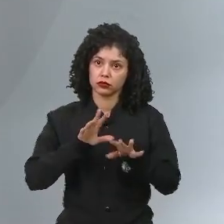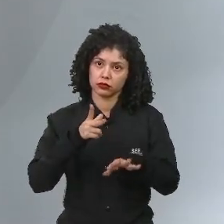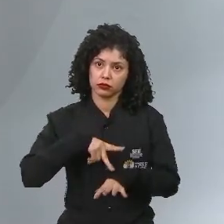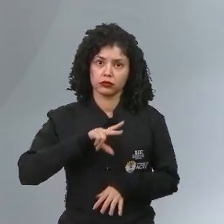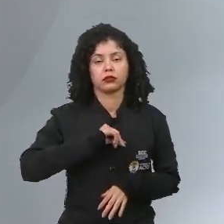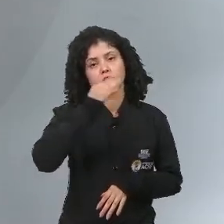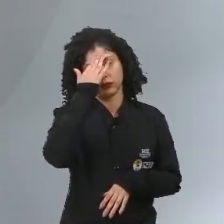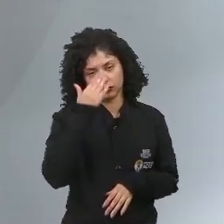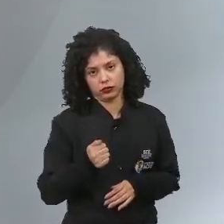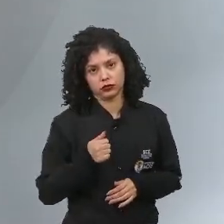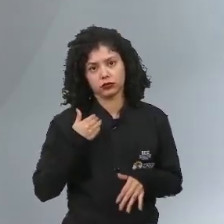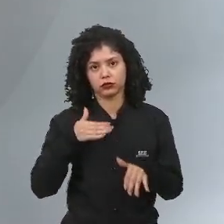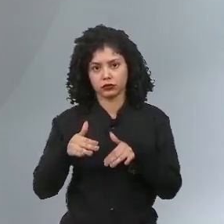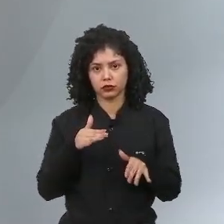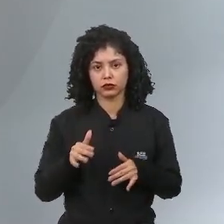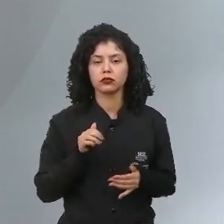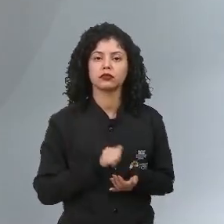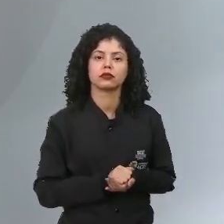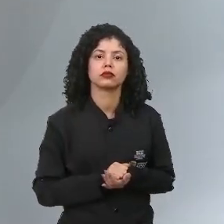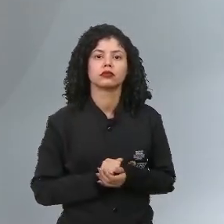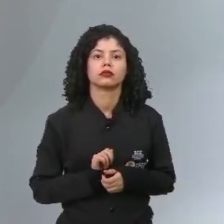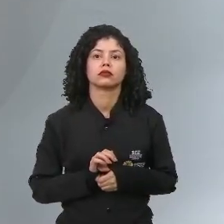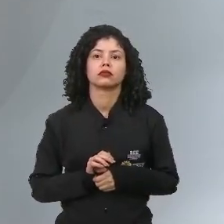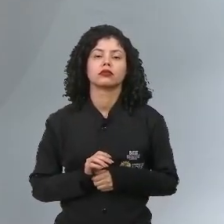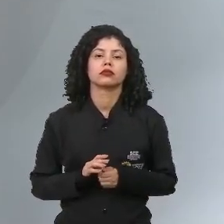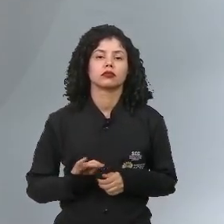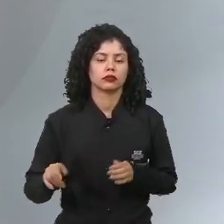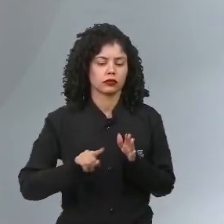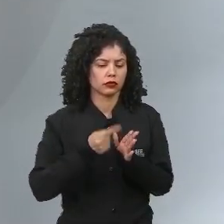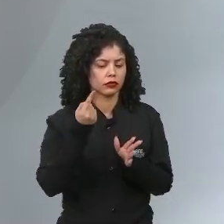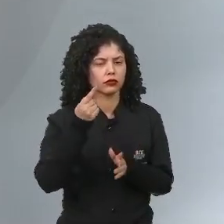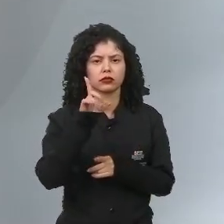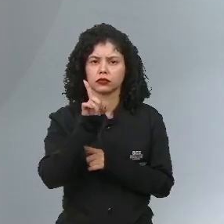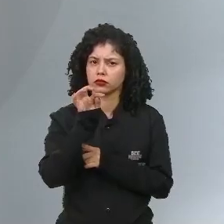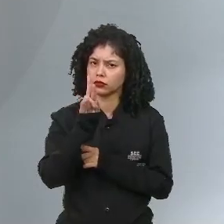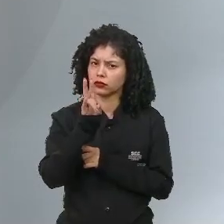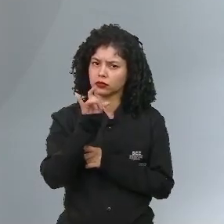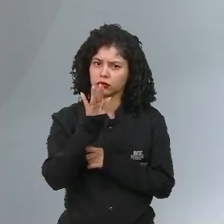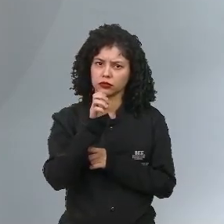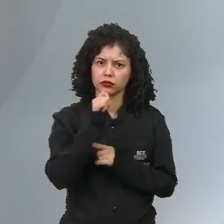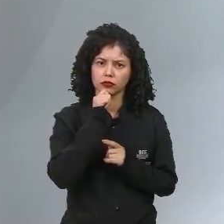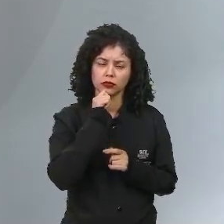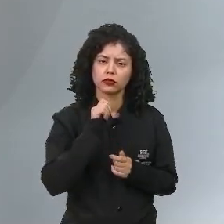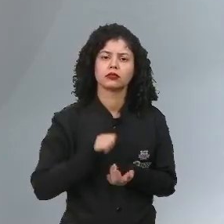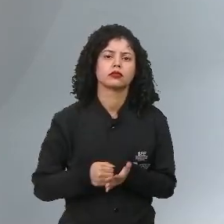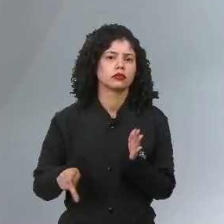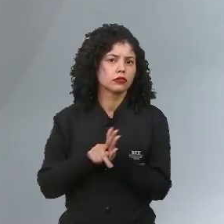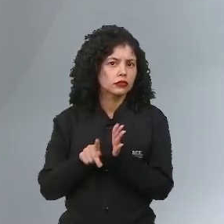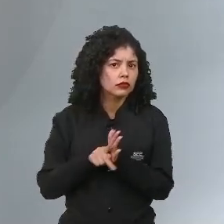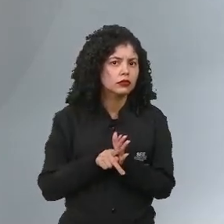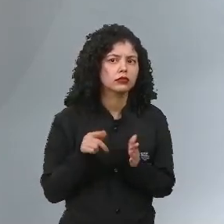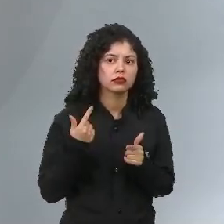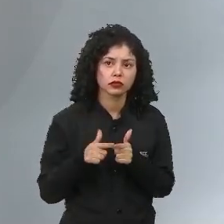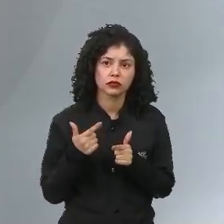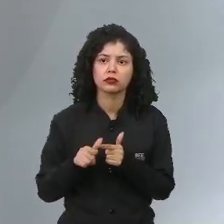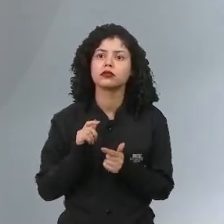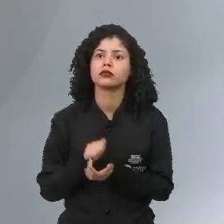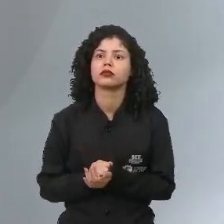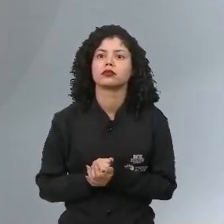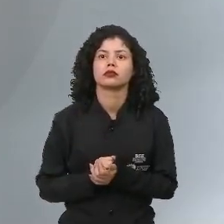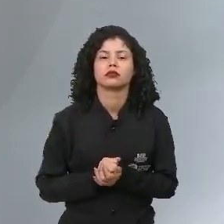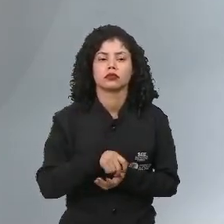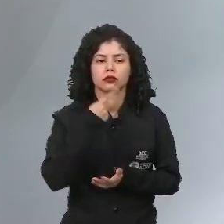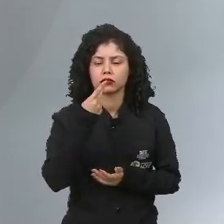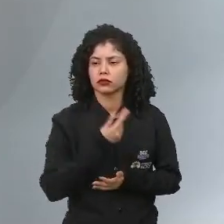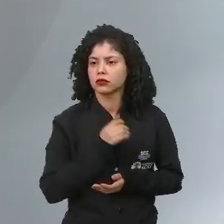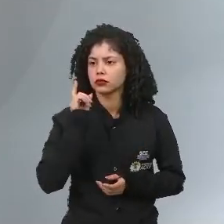ficam sabendo desse motim, né? O Tiradentes foi um dos principais propagandistas Inconfidência Mineira, então ele saía levando para